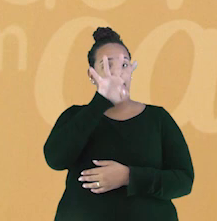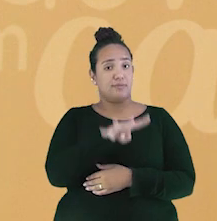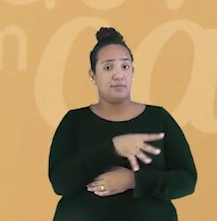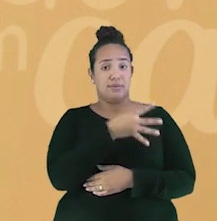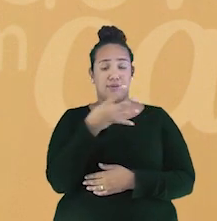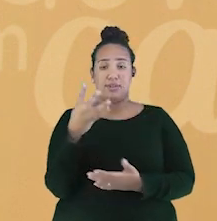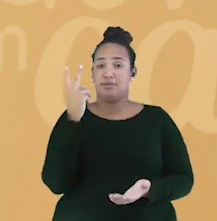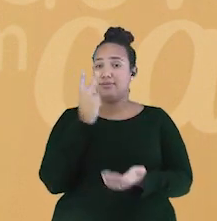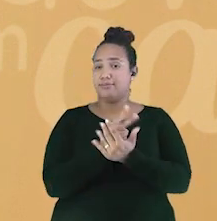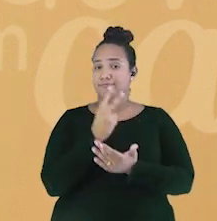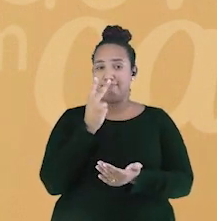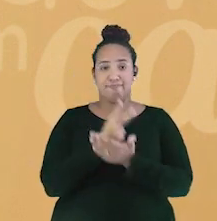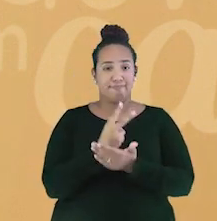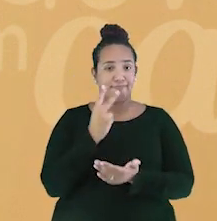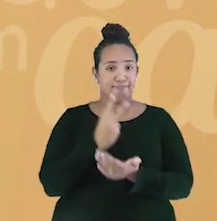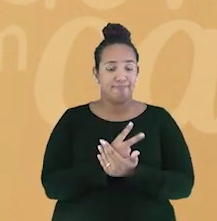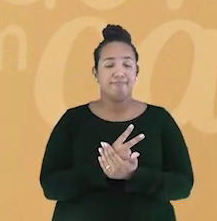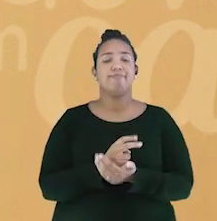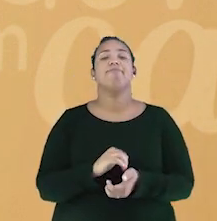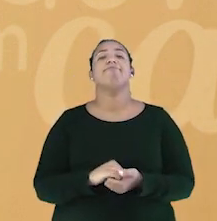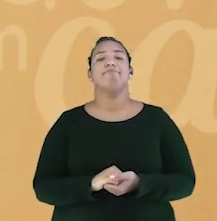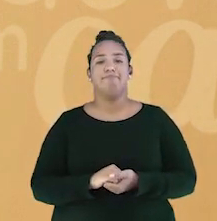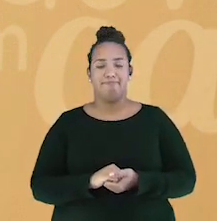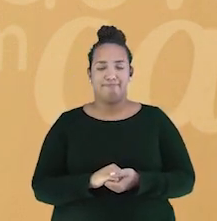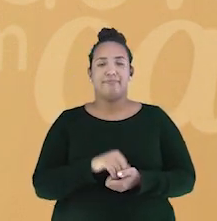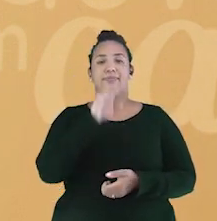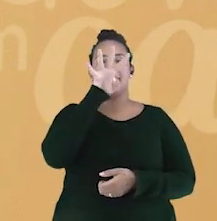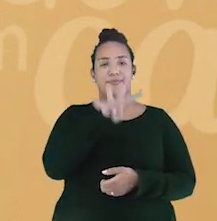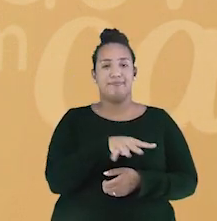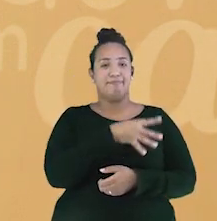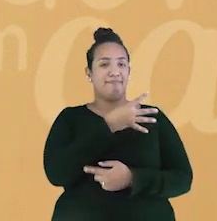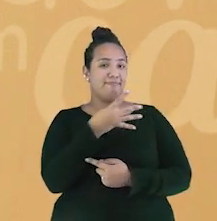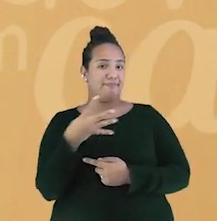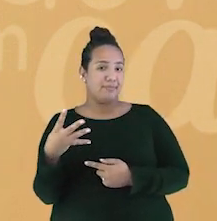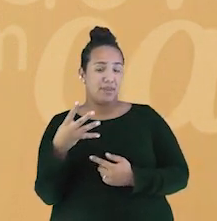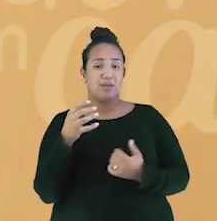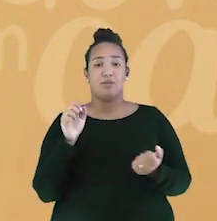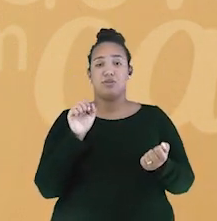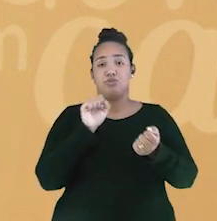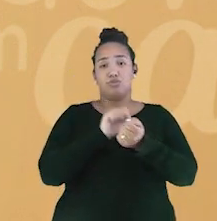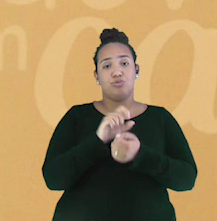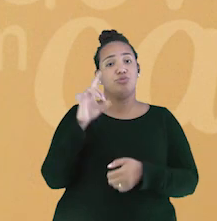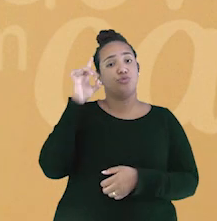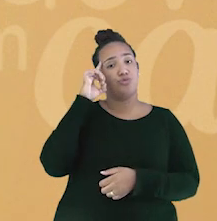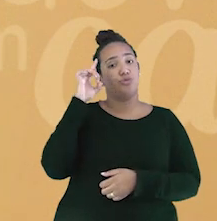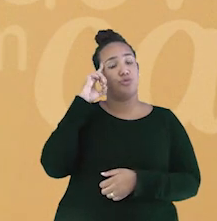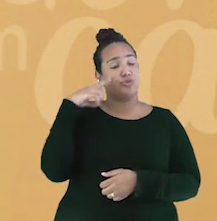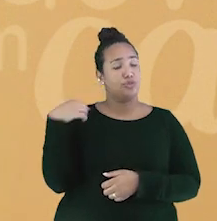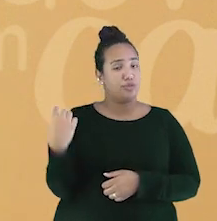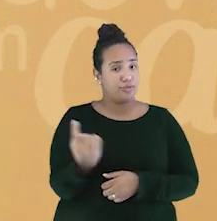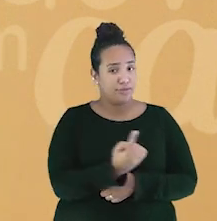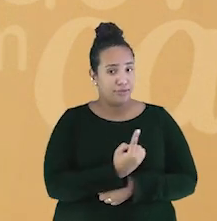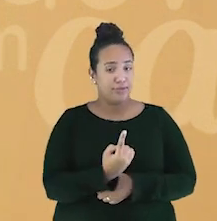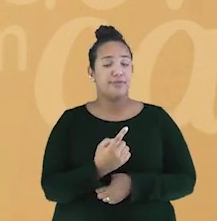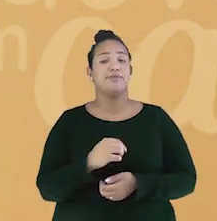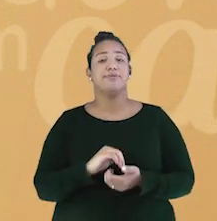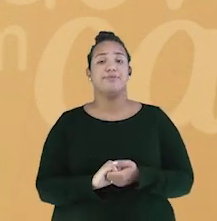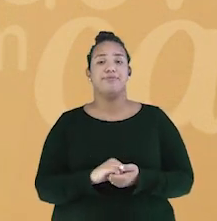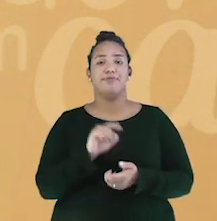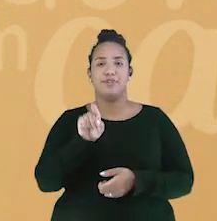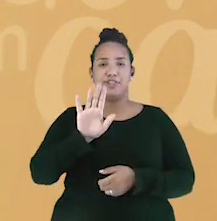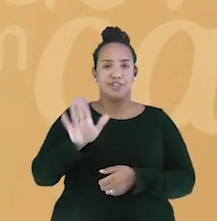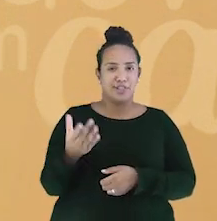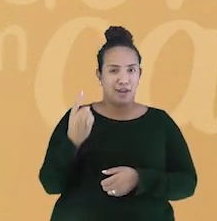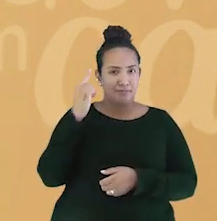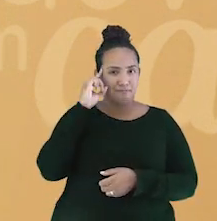é isso mesmo as tabelas fazem parte do nosso cotidiano o tempo todo Já pensou